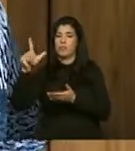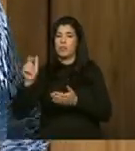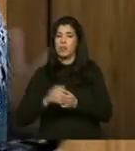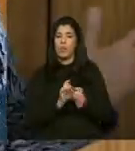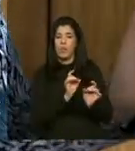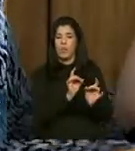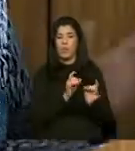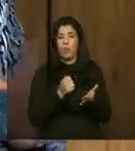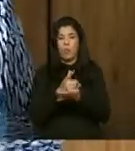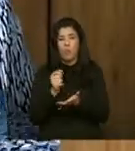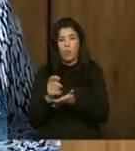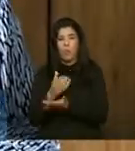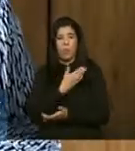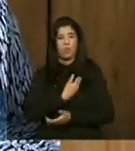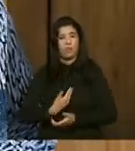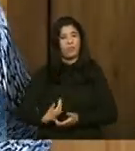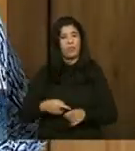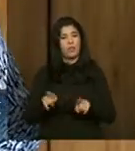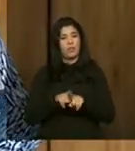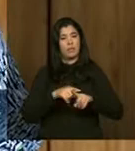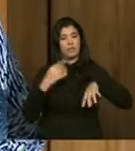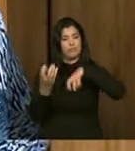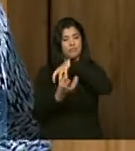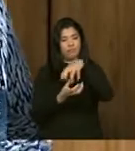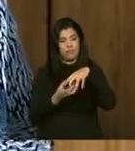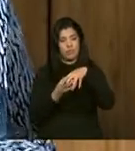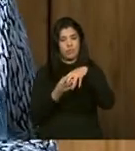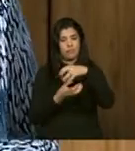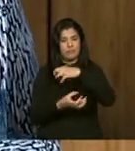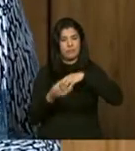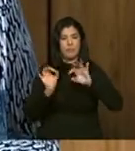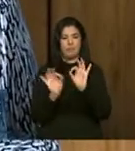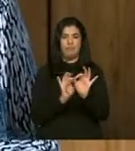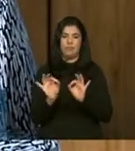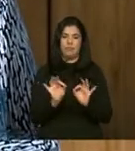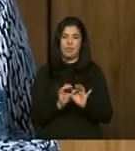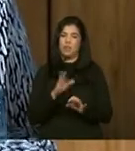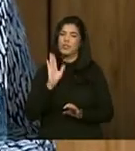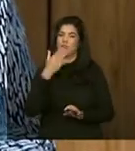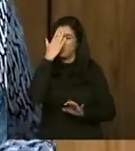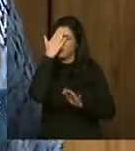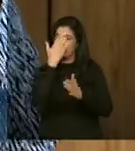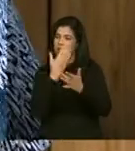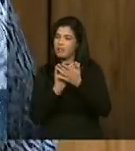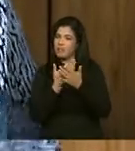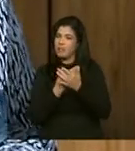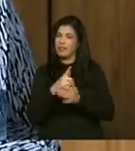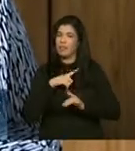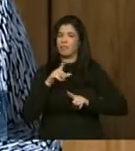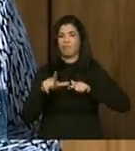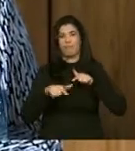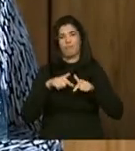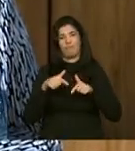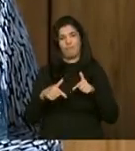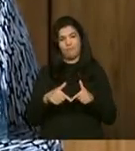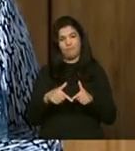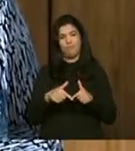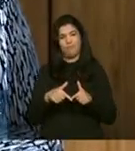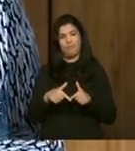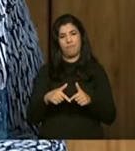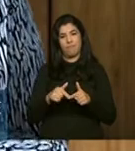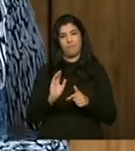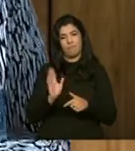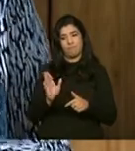e desburocratização, que tem sido um trabalho também, né, doutor Gerdau, que temos conduzido